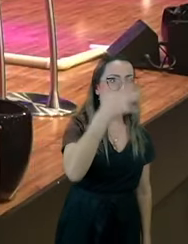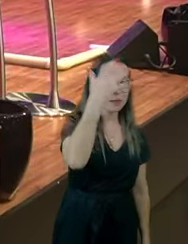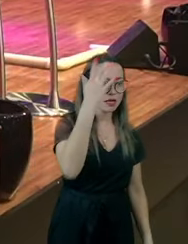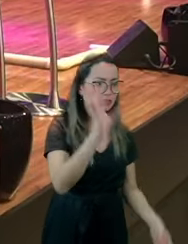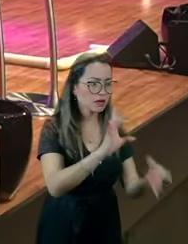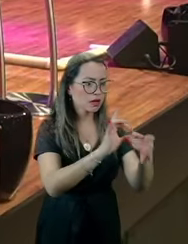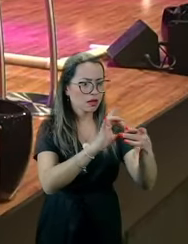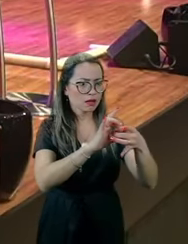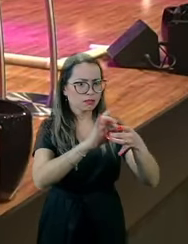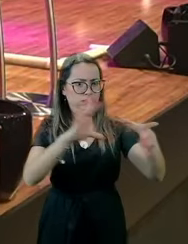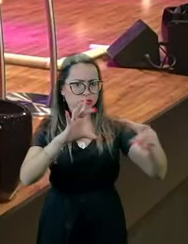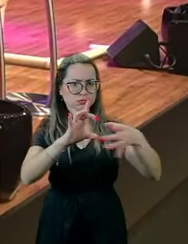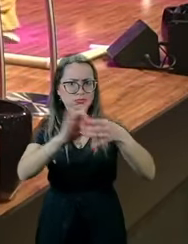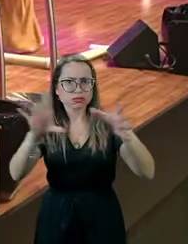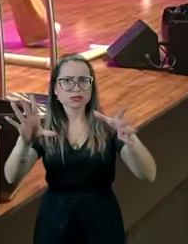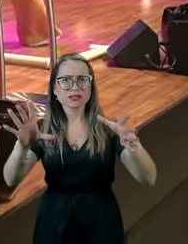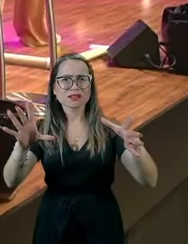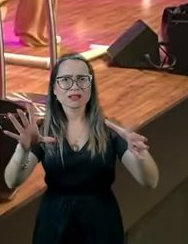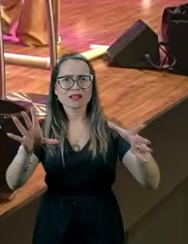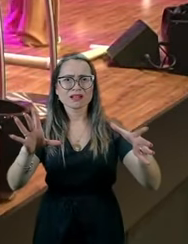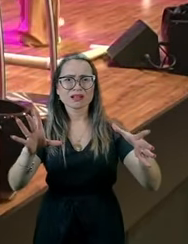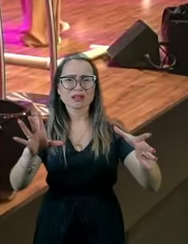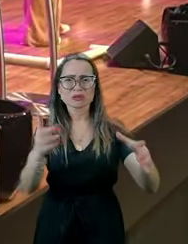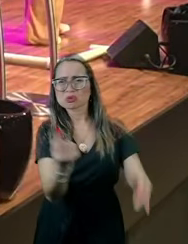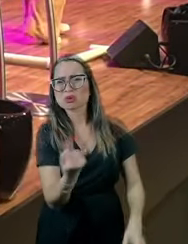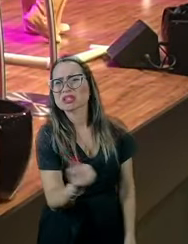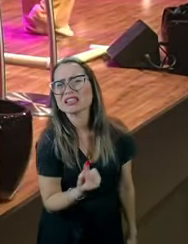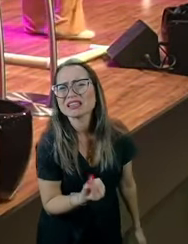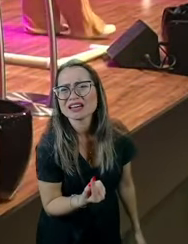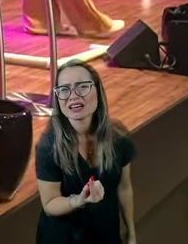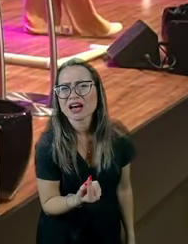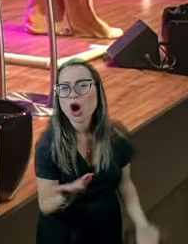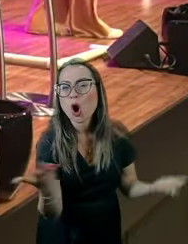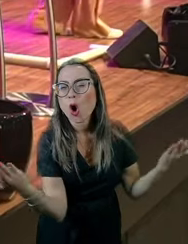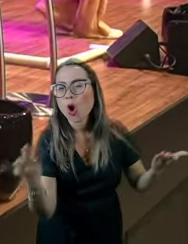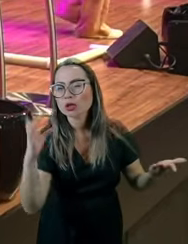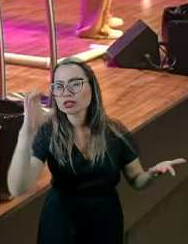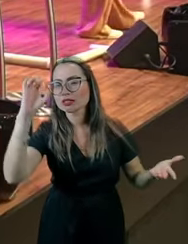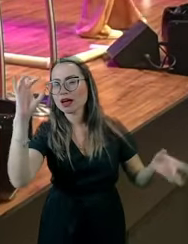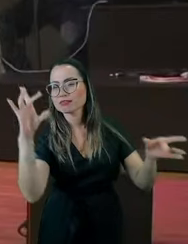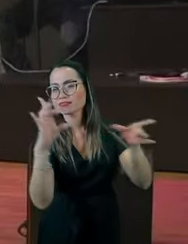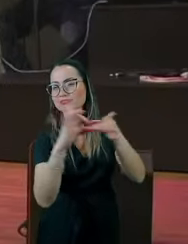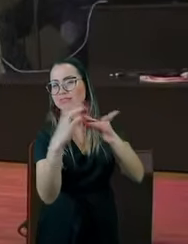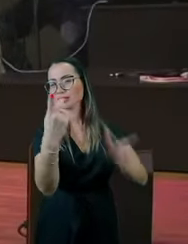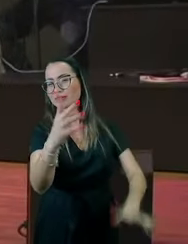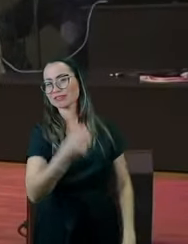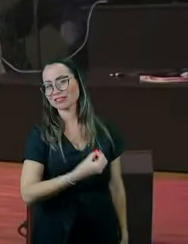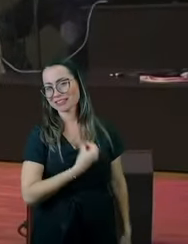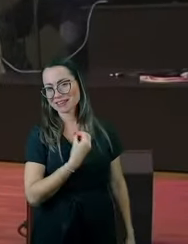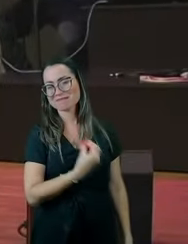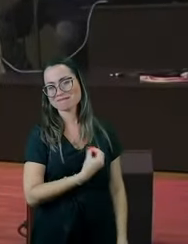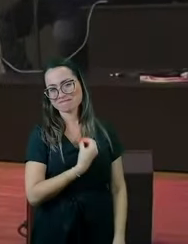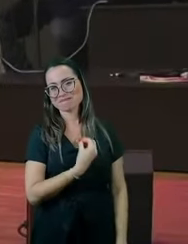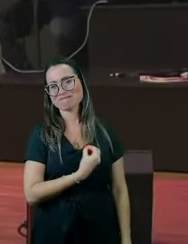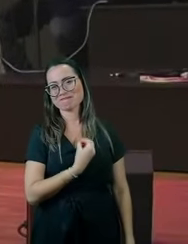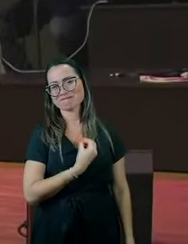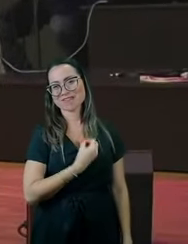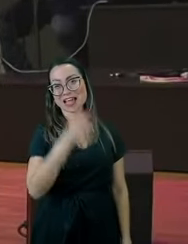desligadas. O Senhor vai te ligar hoje. O Senhor vai pegar a tomadinha